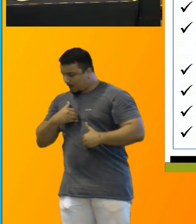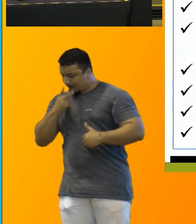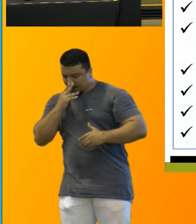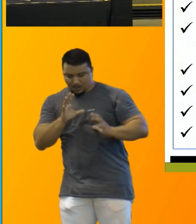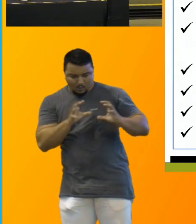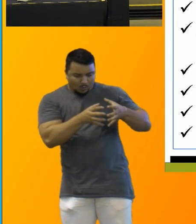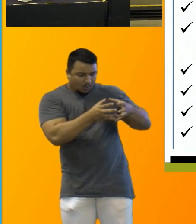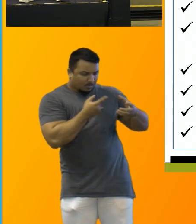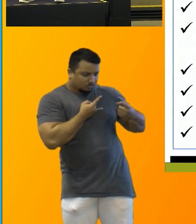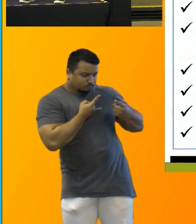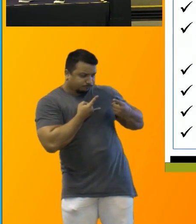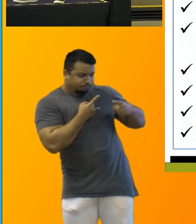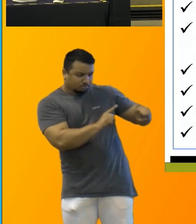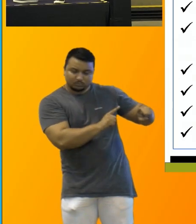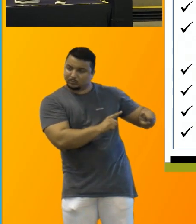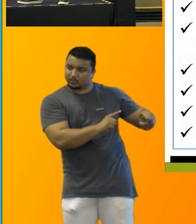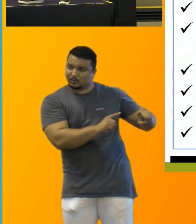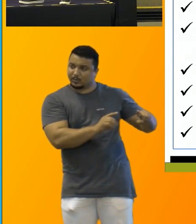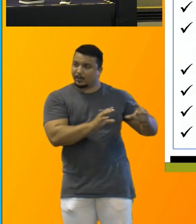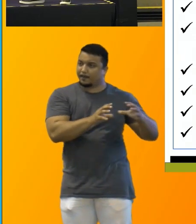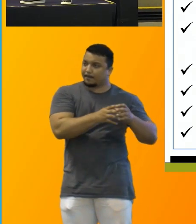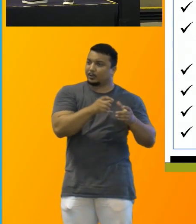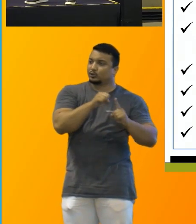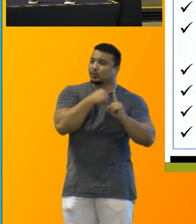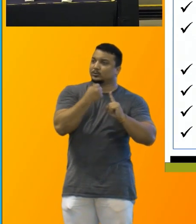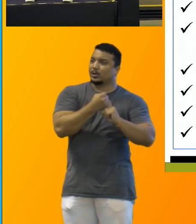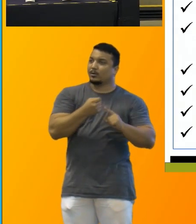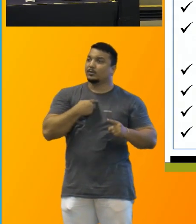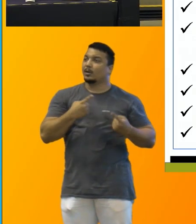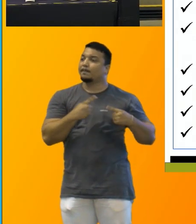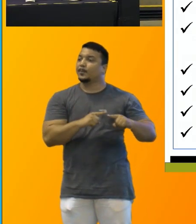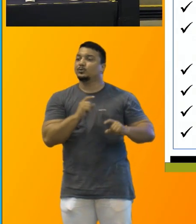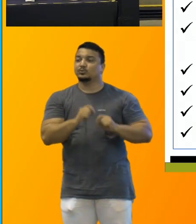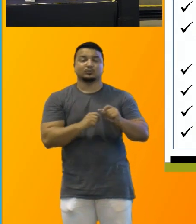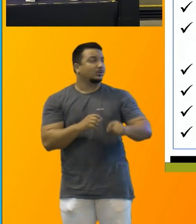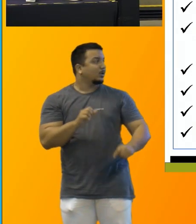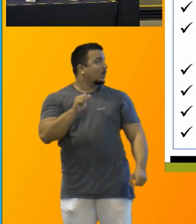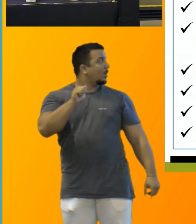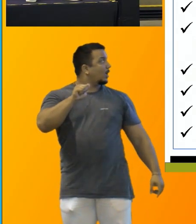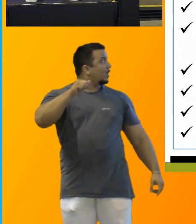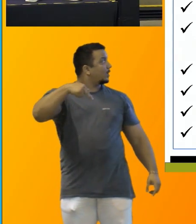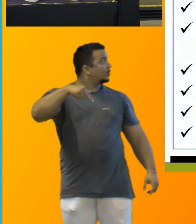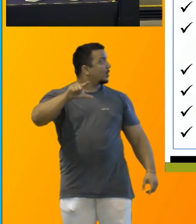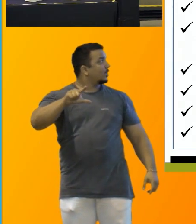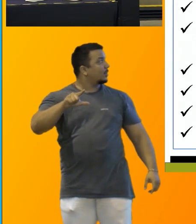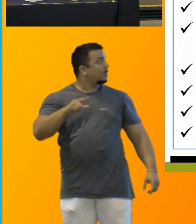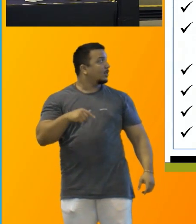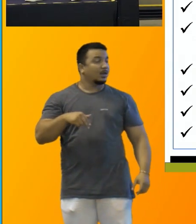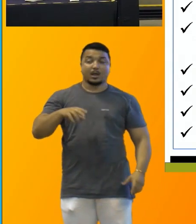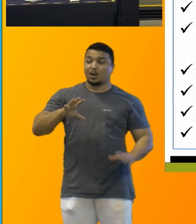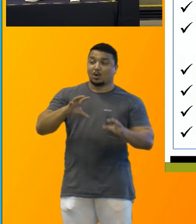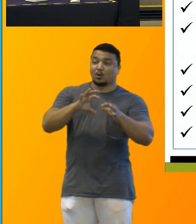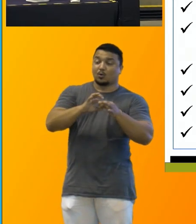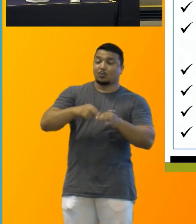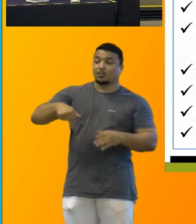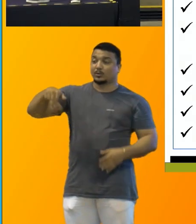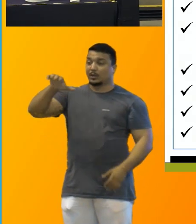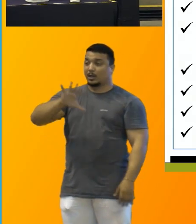luta de classes. E em oposição a ela foi criado a ANL, Aliança